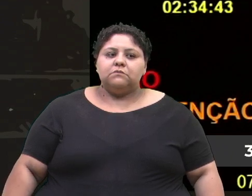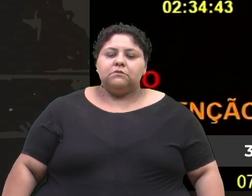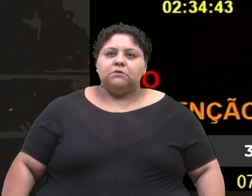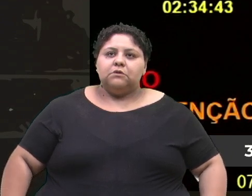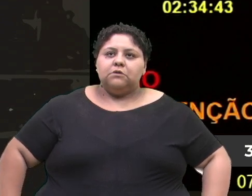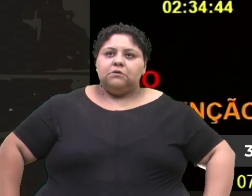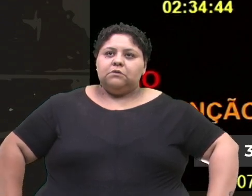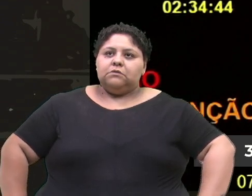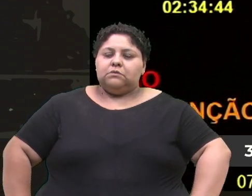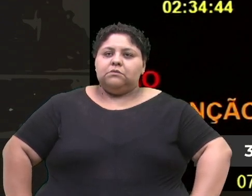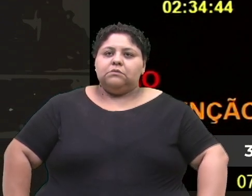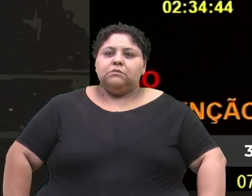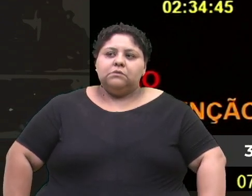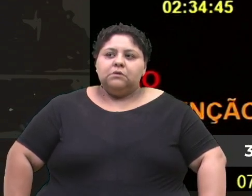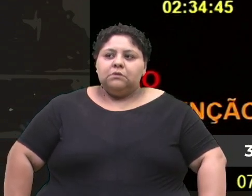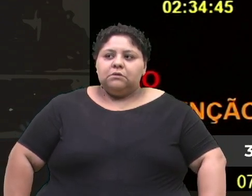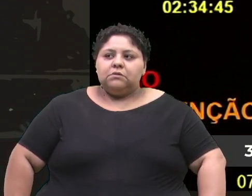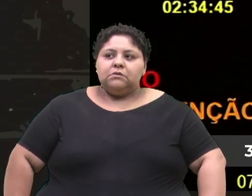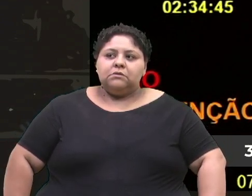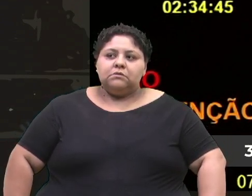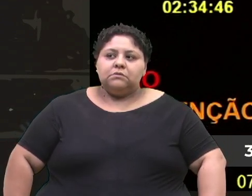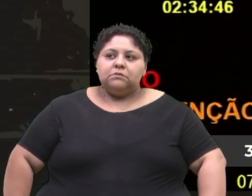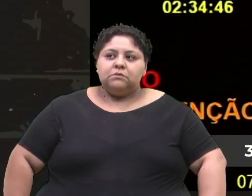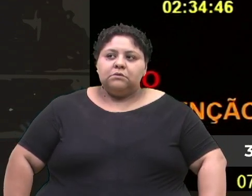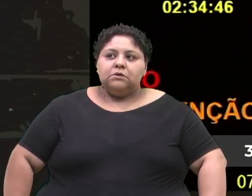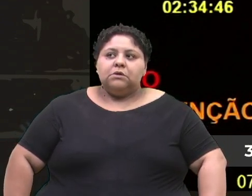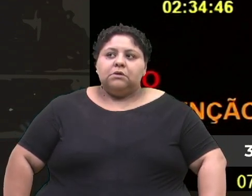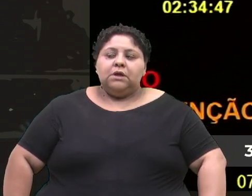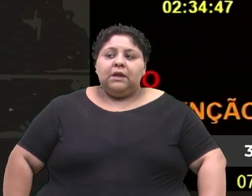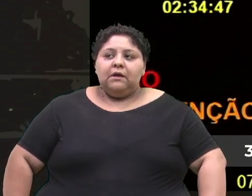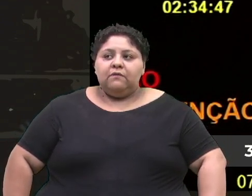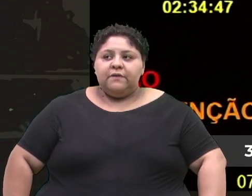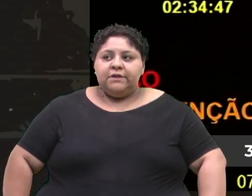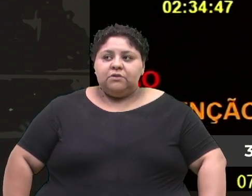Oliveira vota sim. Juliano Valim vota sim.